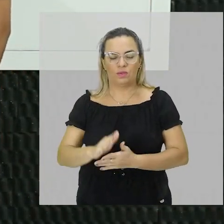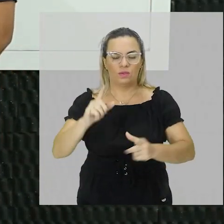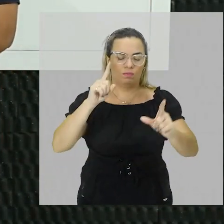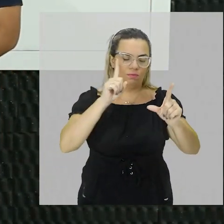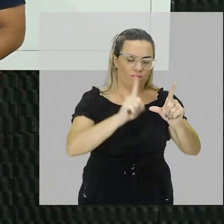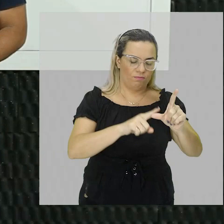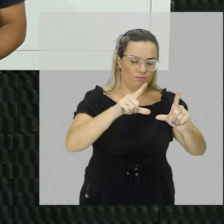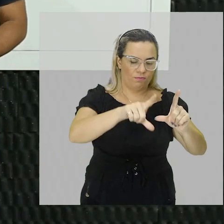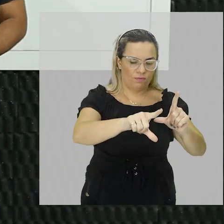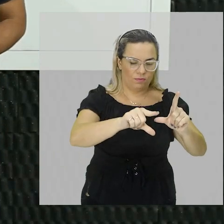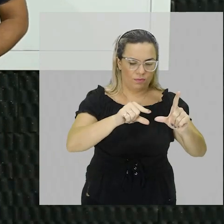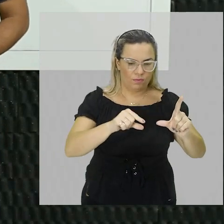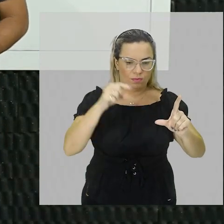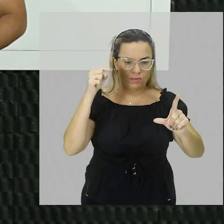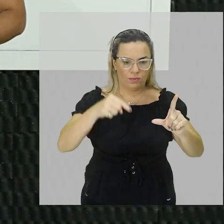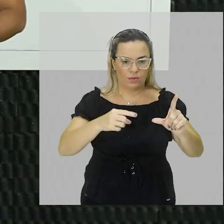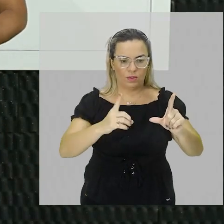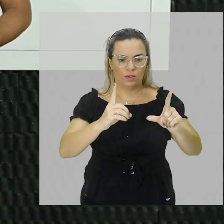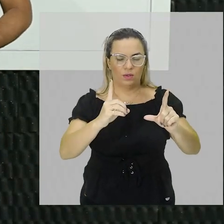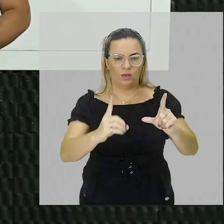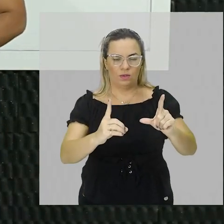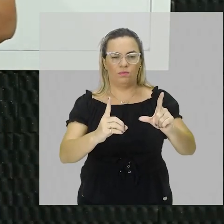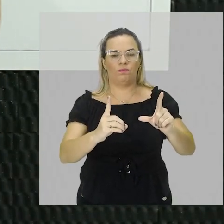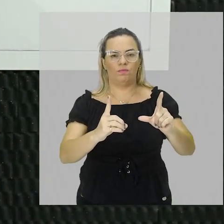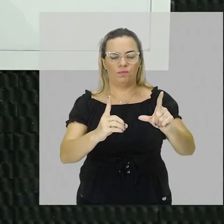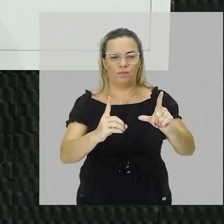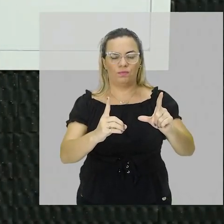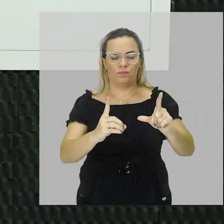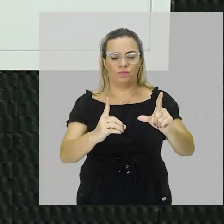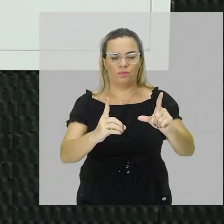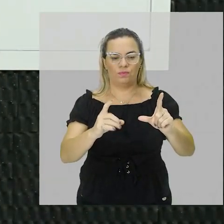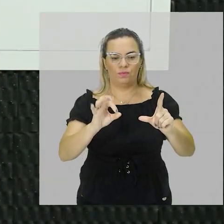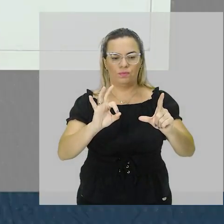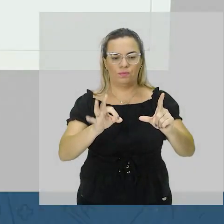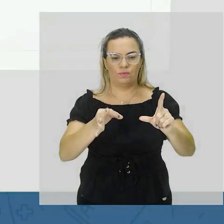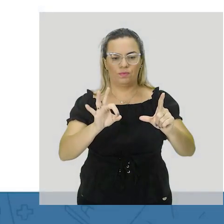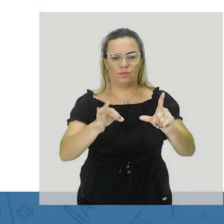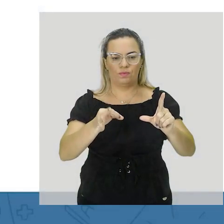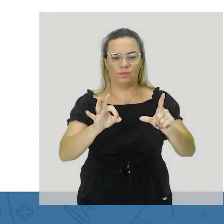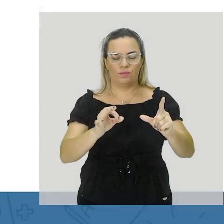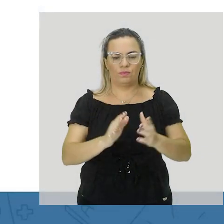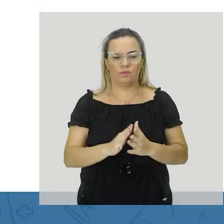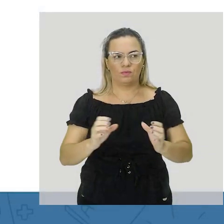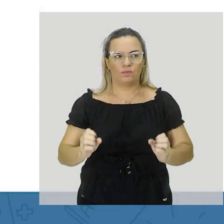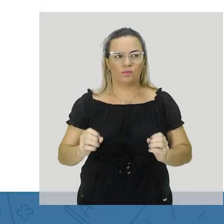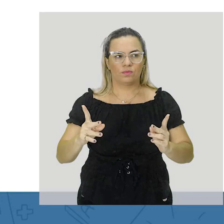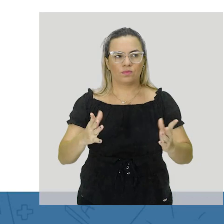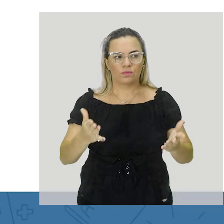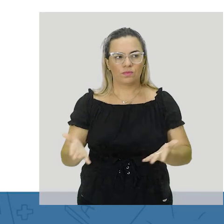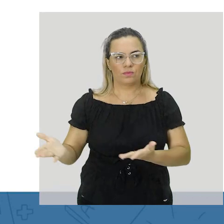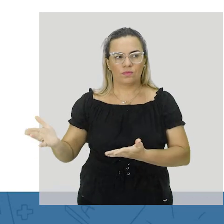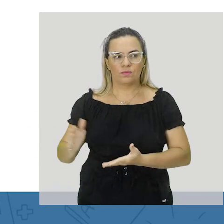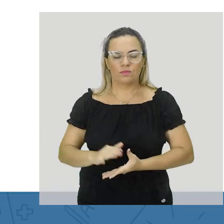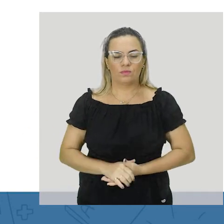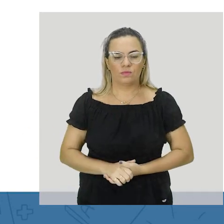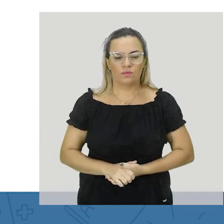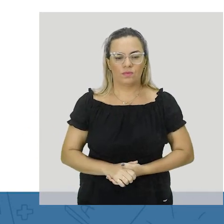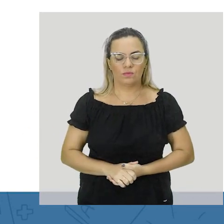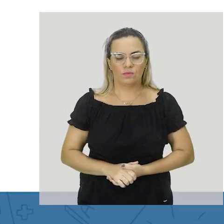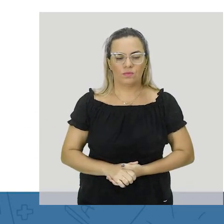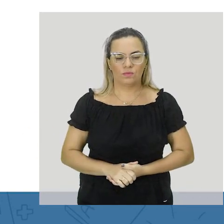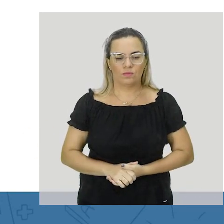a opção que nós estamos procurando para a nossa questão é Saturno, né? Que tem a densidade